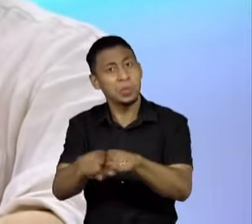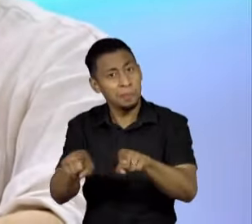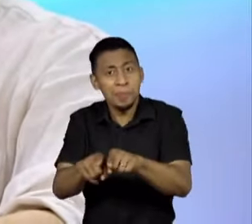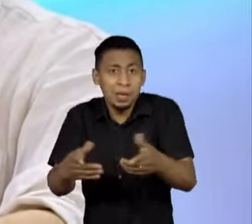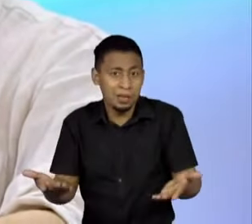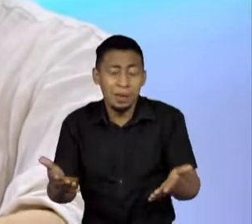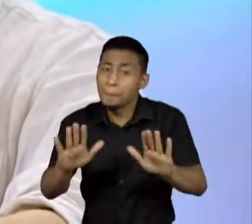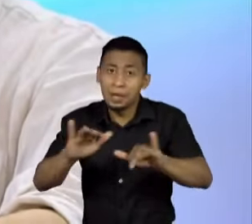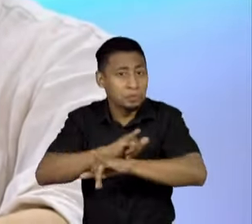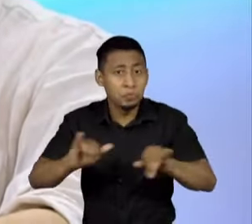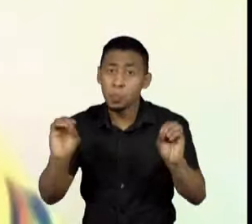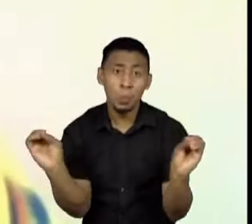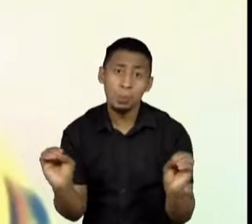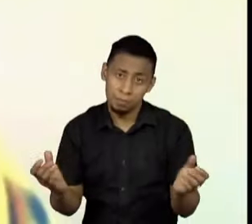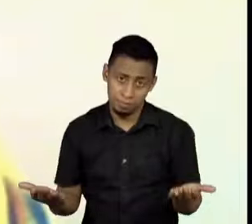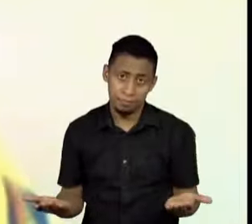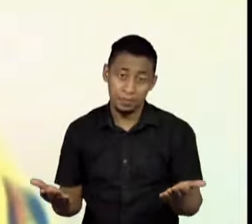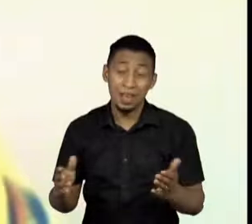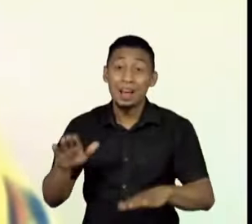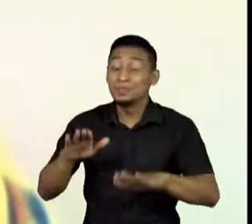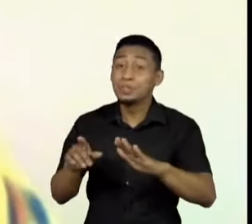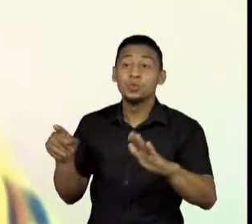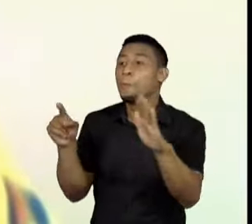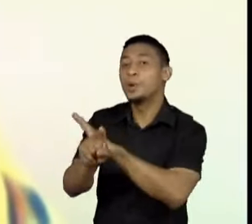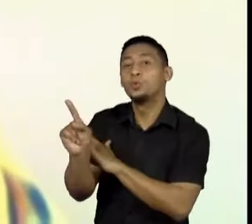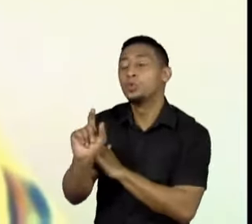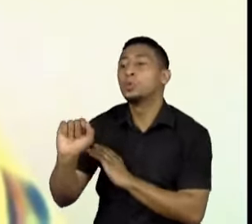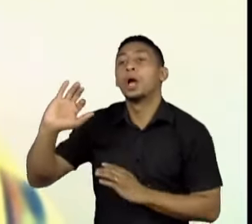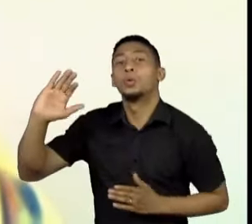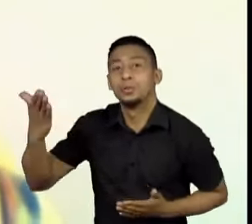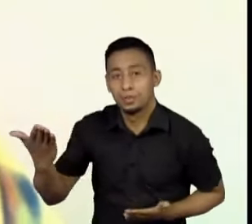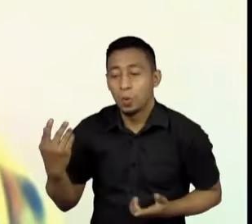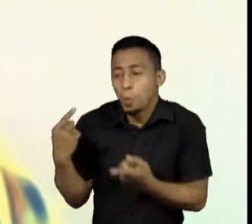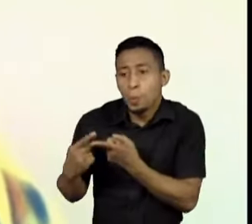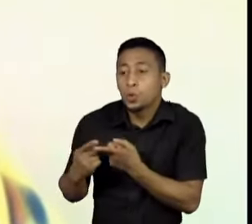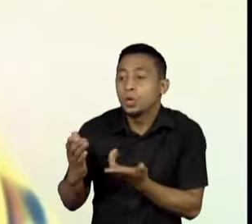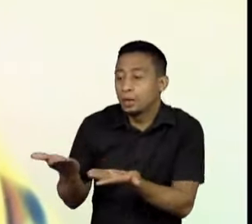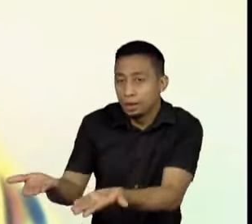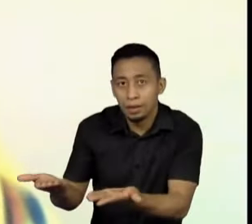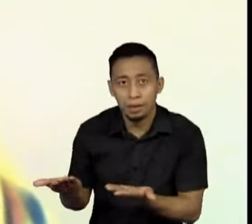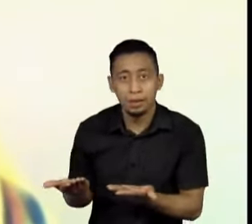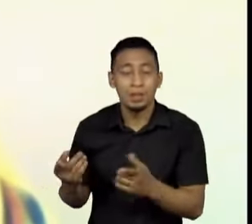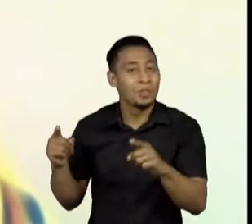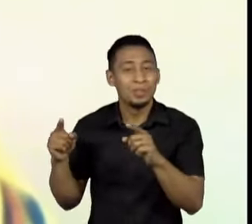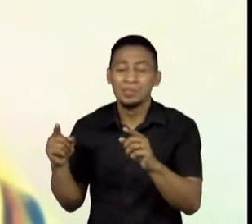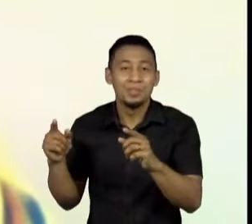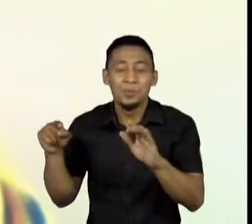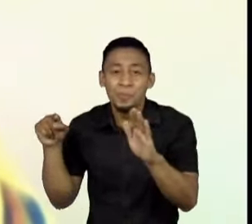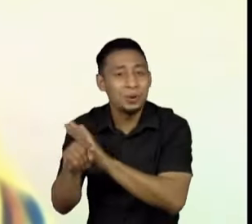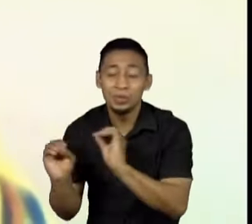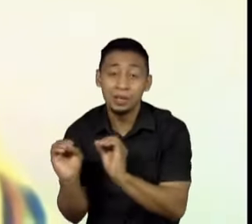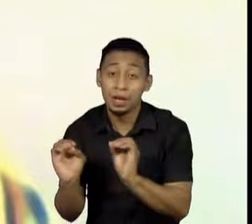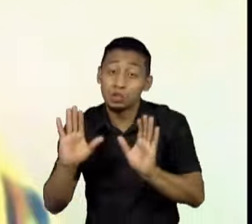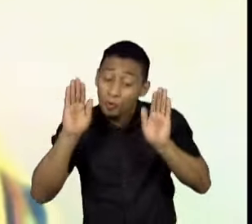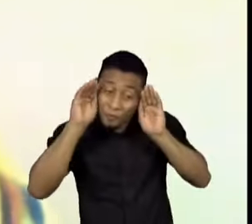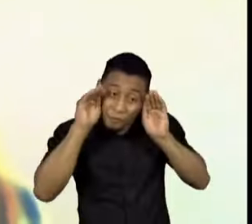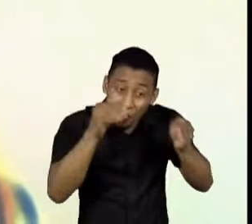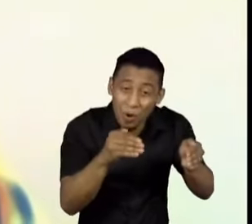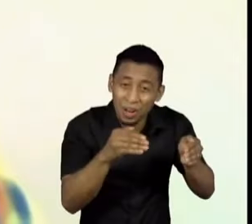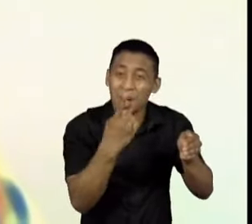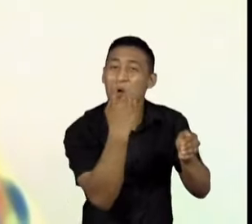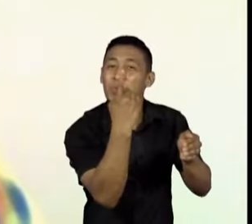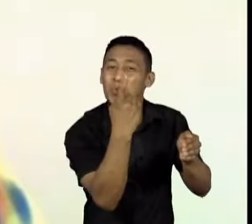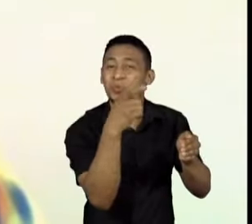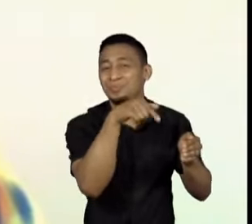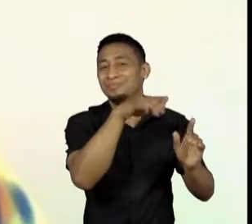vez de perguntar o que que causa essas situações, fica muito focado na história da exceção. E toda vez